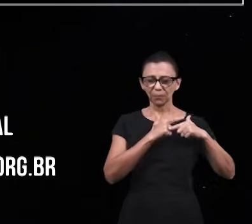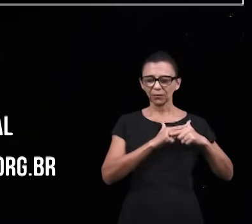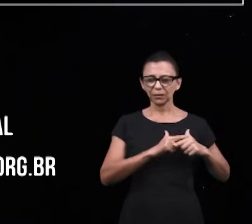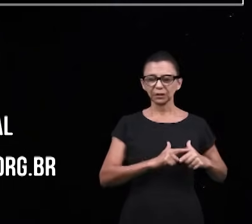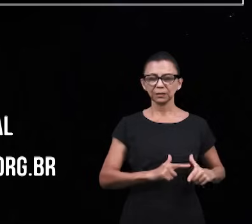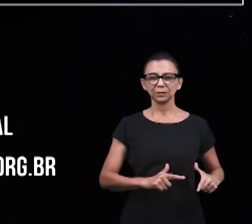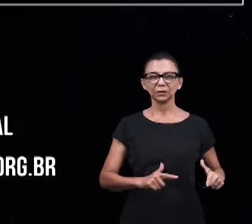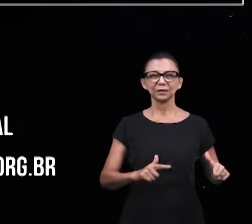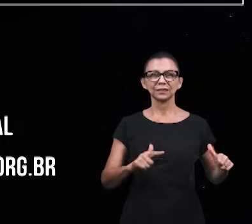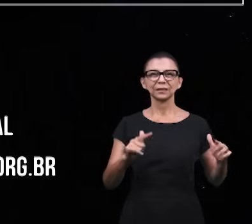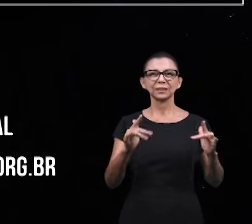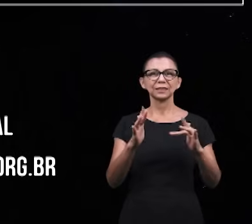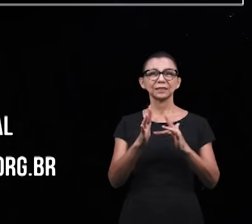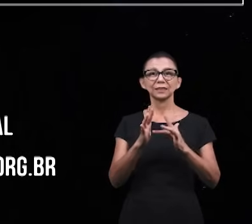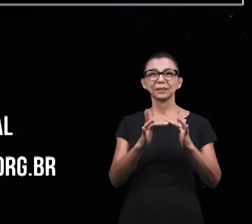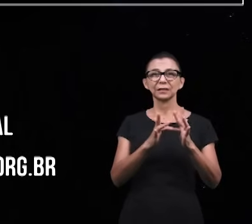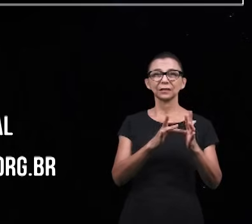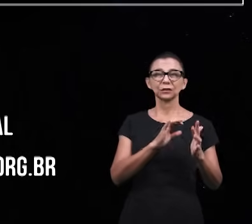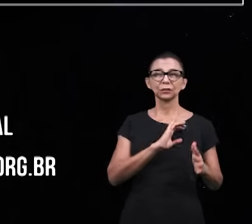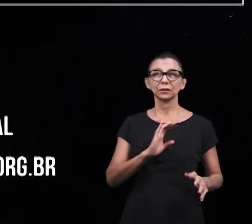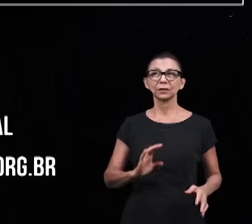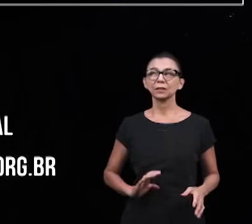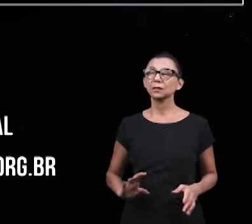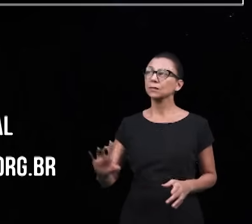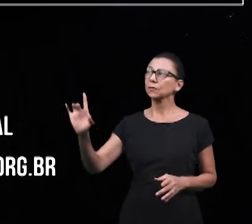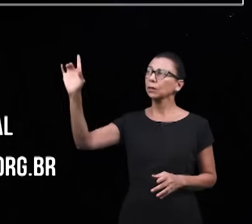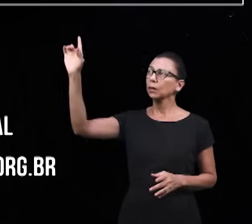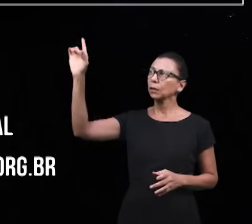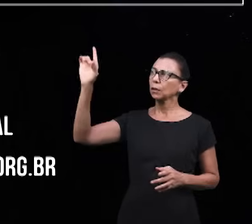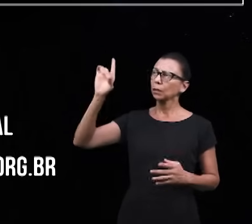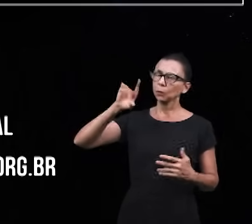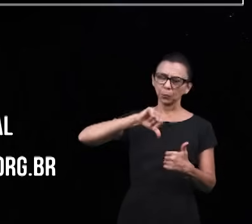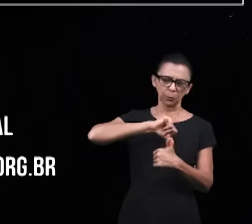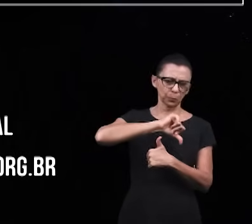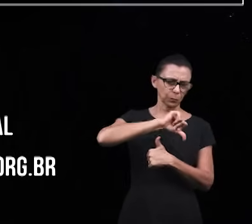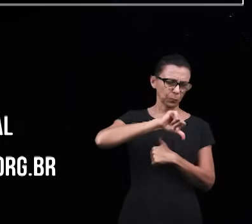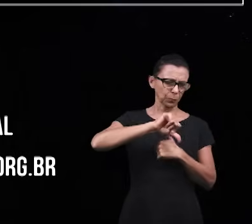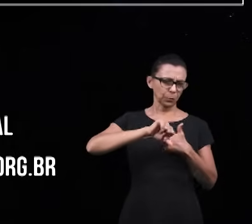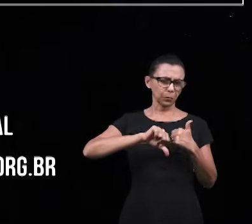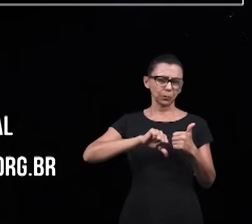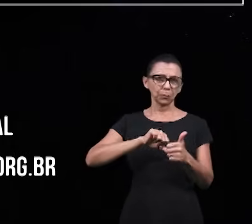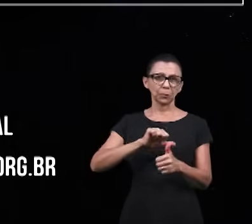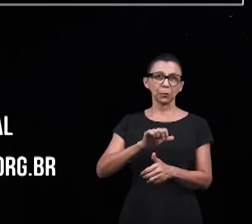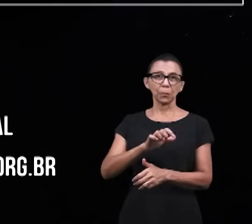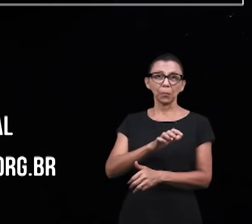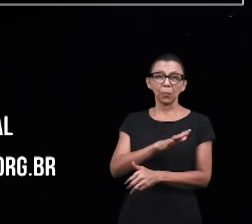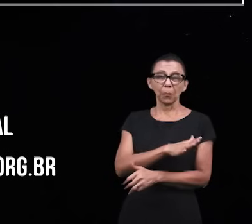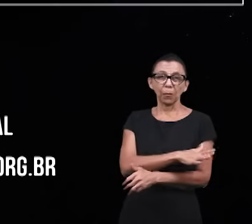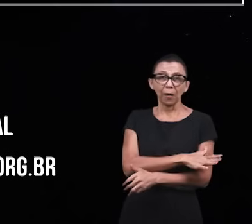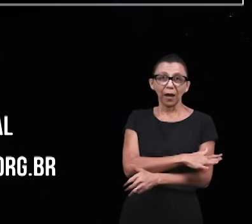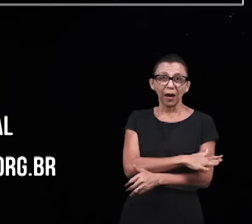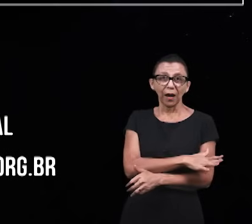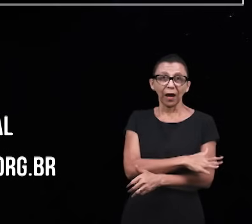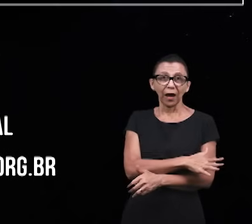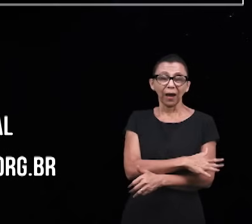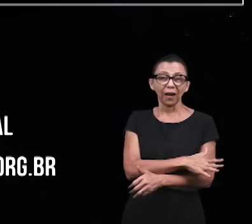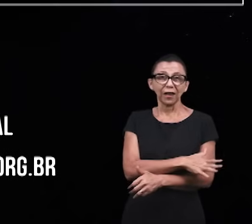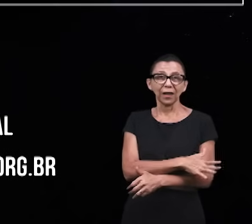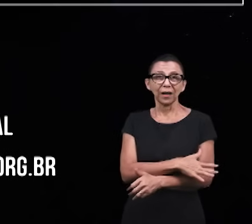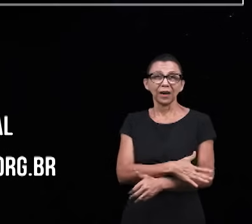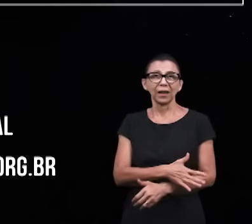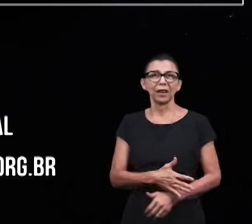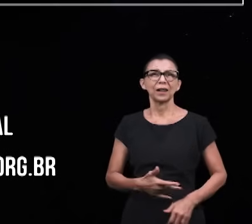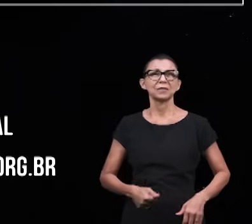vazia, Jesus Cristo transformou. Não tinha